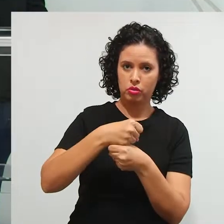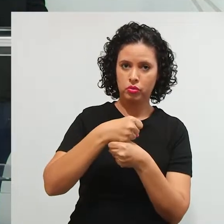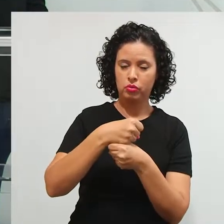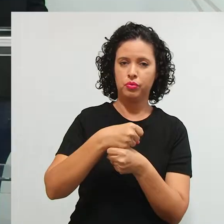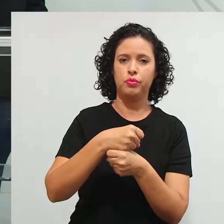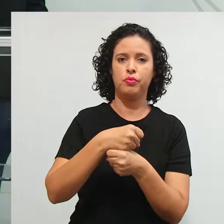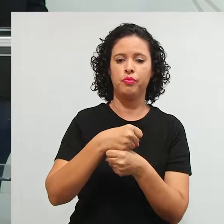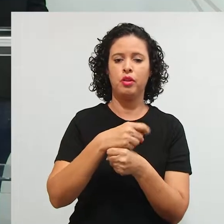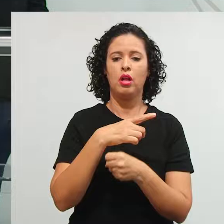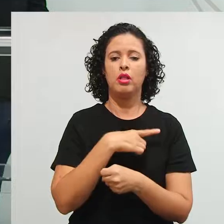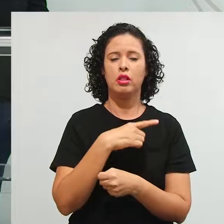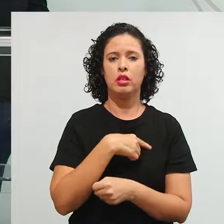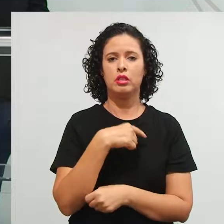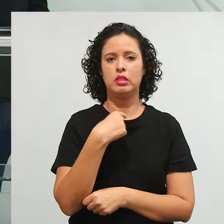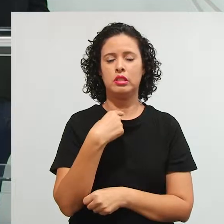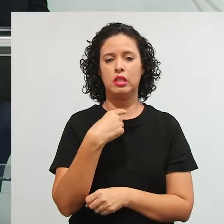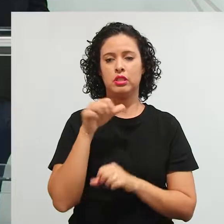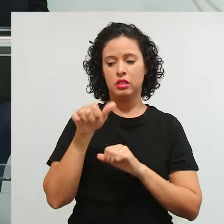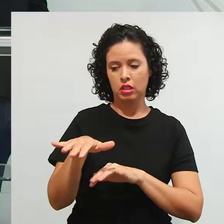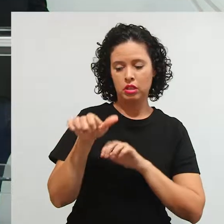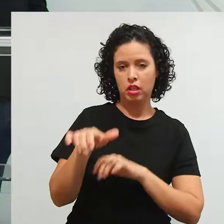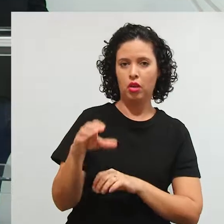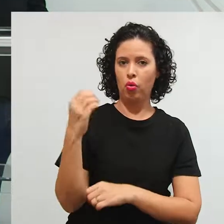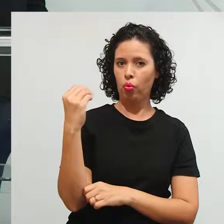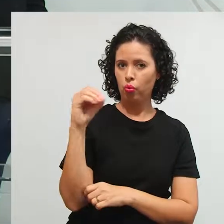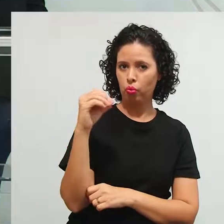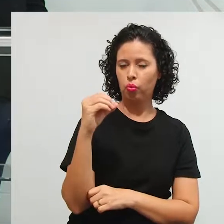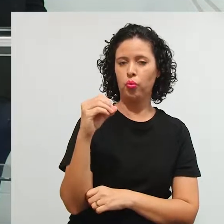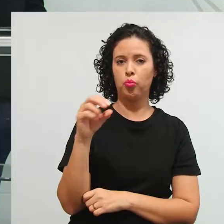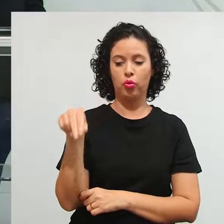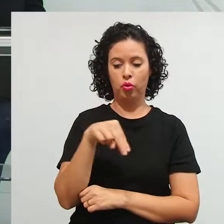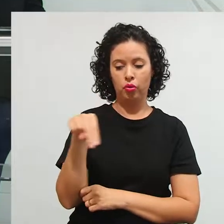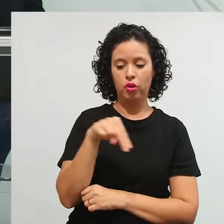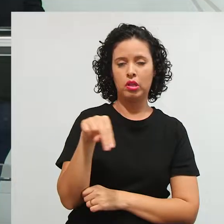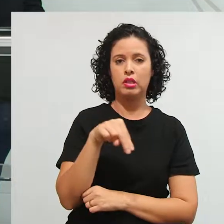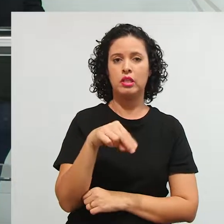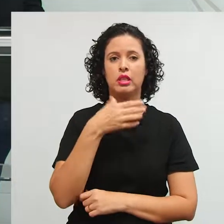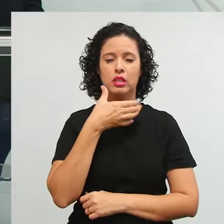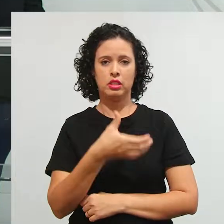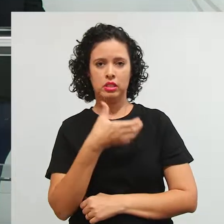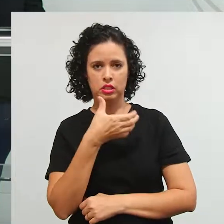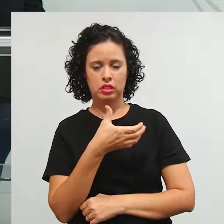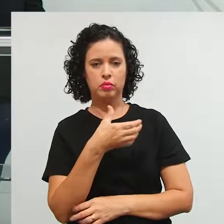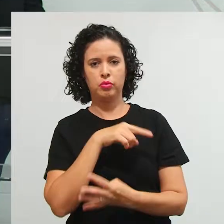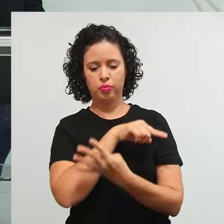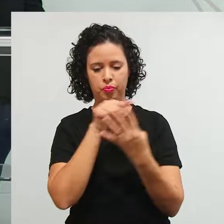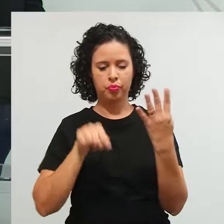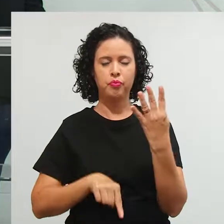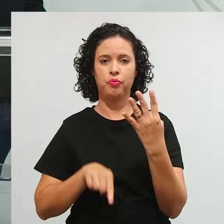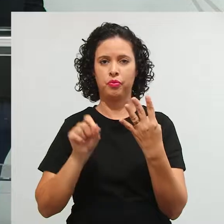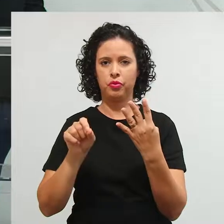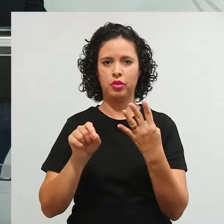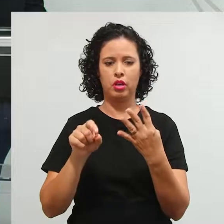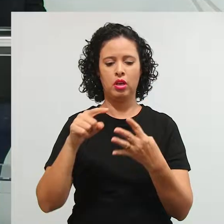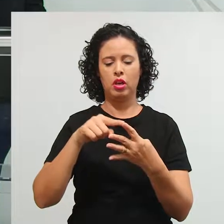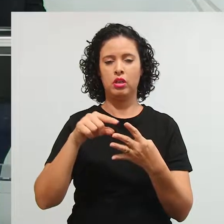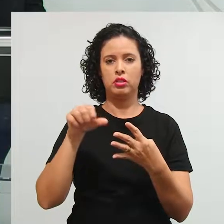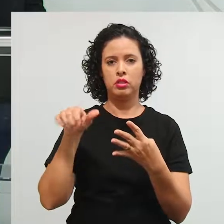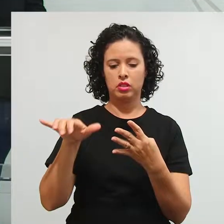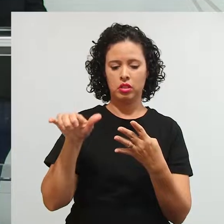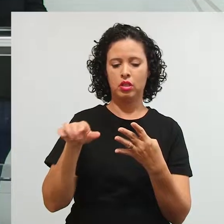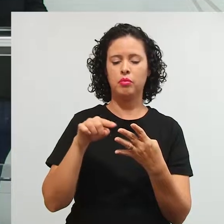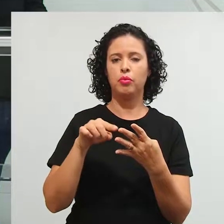temos setembro, outubro, novembro e dezembro. Nos últimos 4 meses,